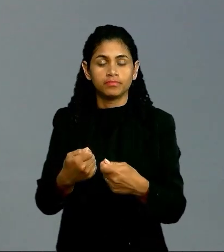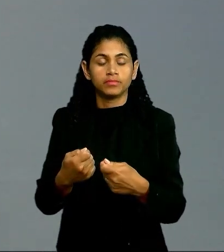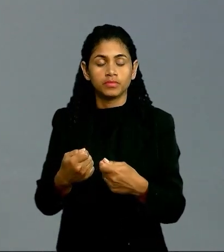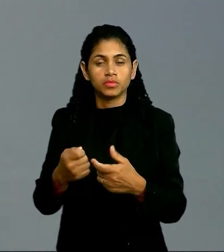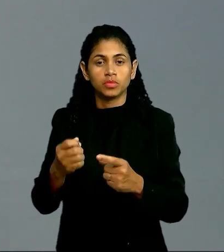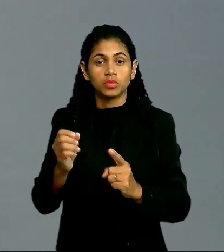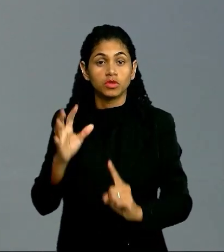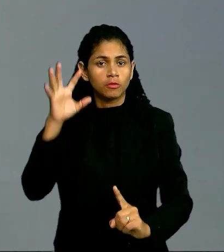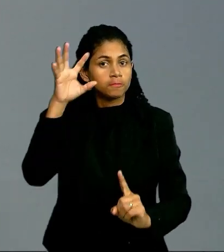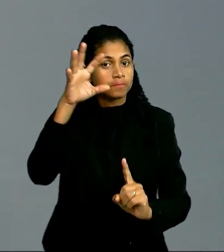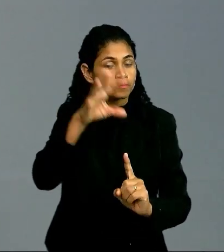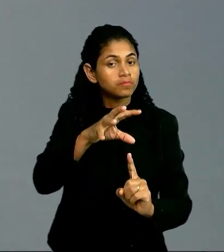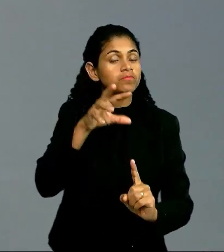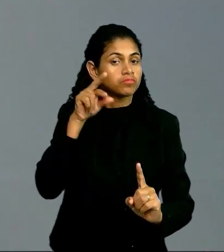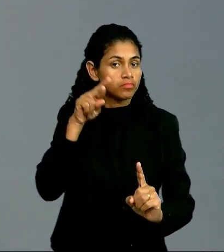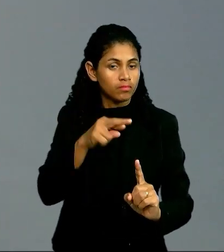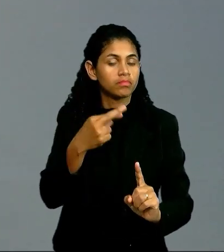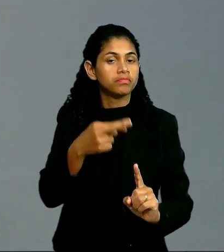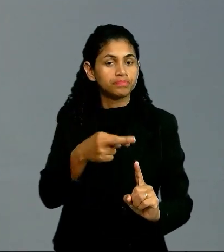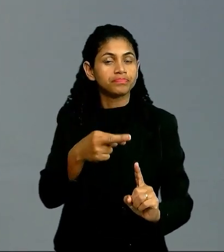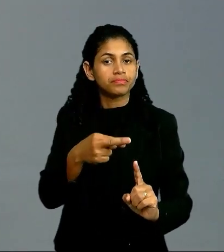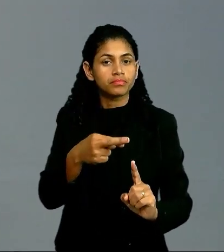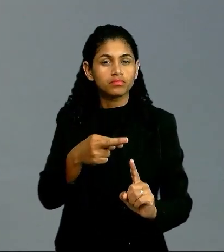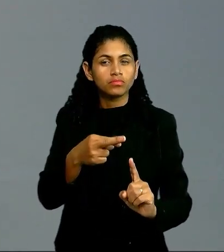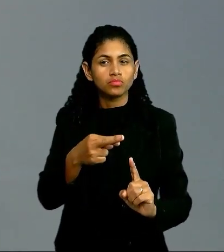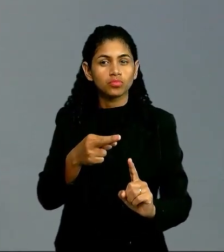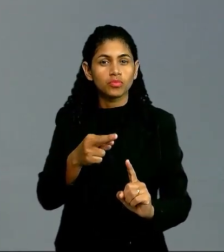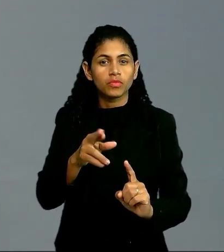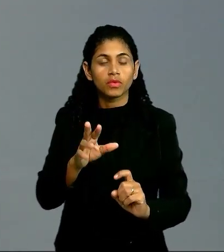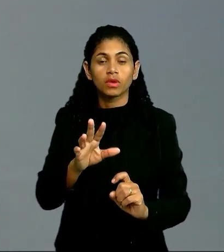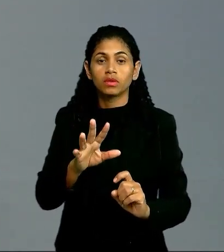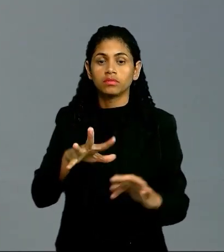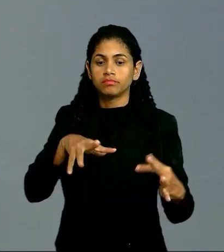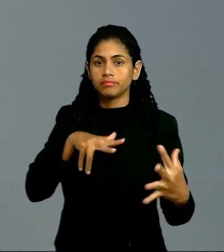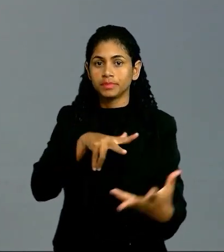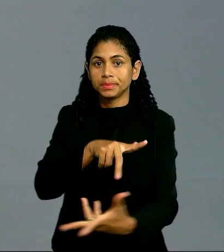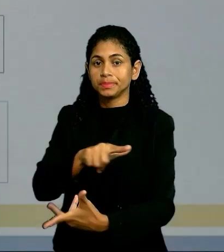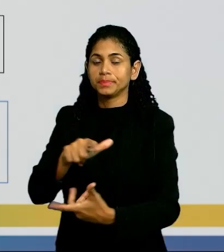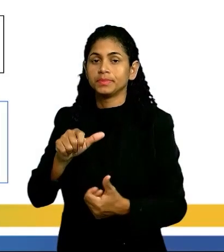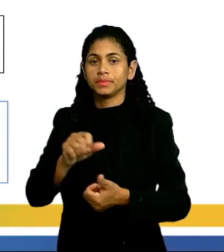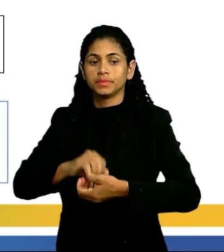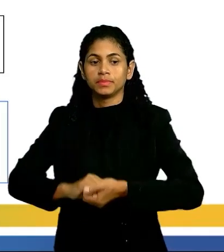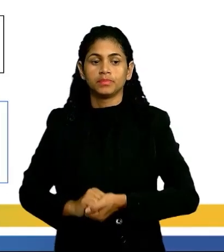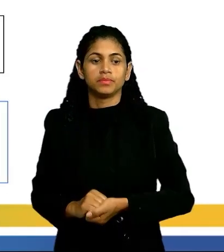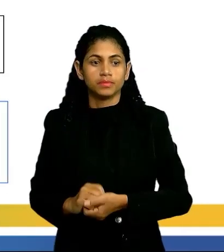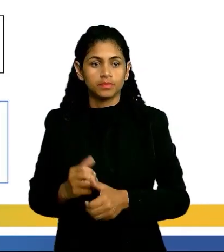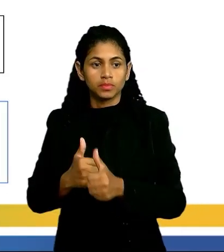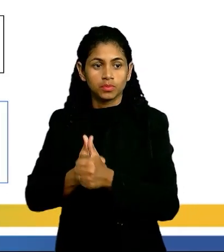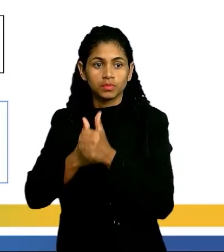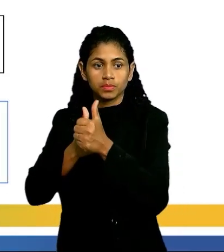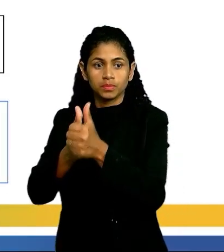uma referência, né, mundial, coisa que a Itália não era mais. Vamos acompanhar então